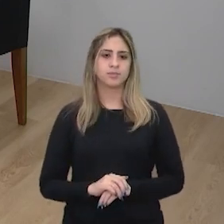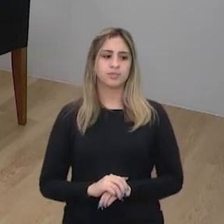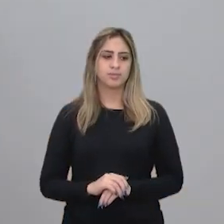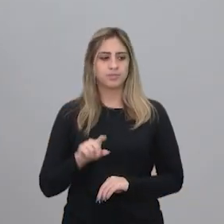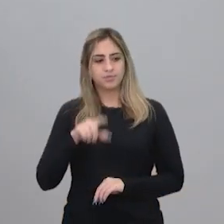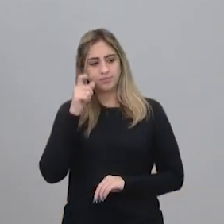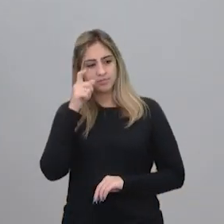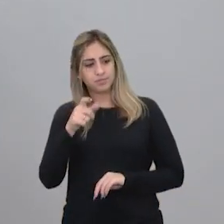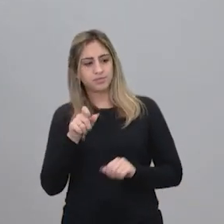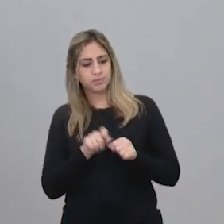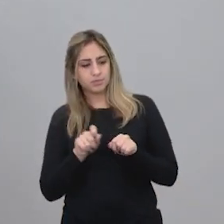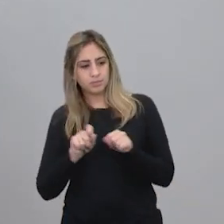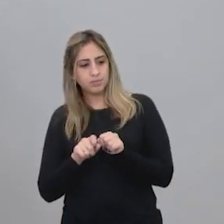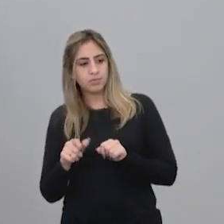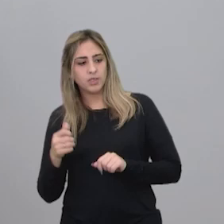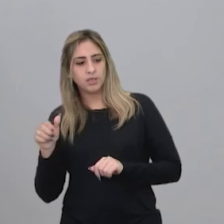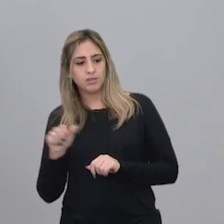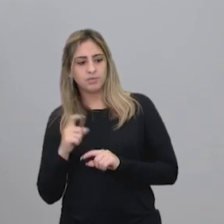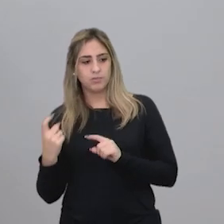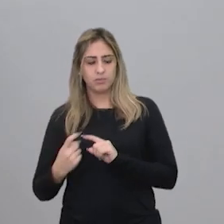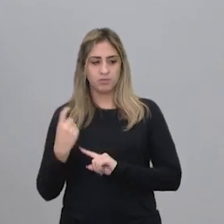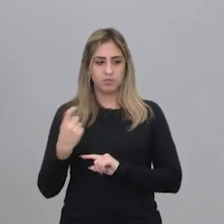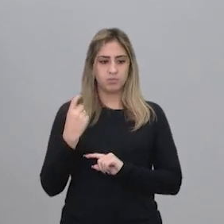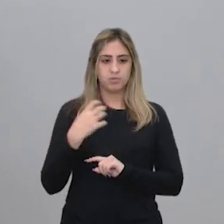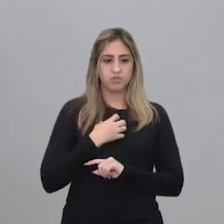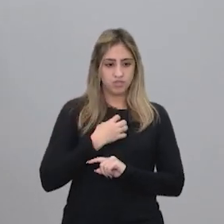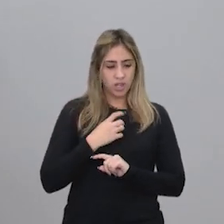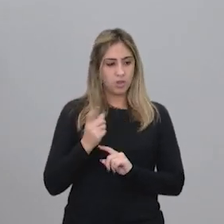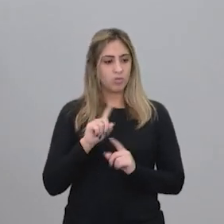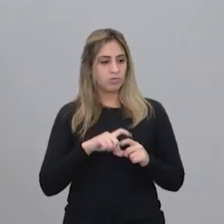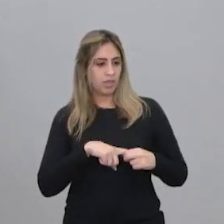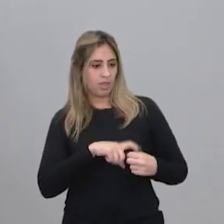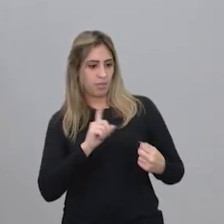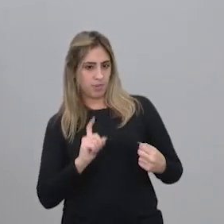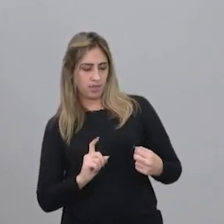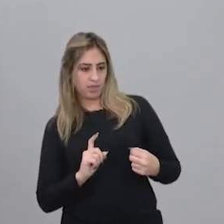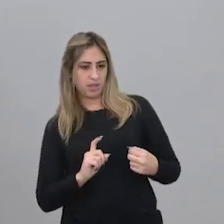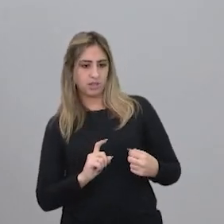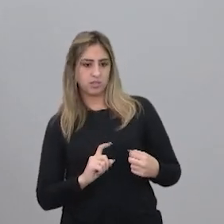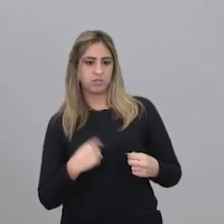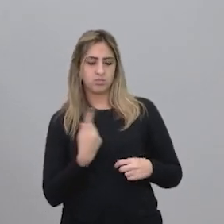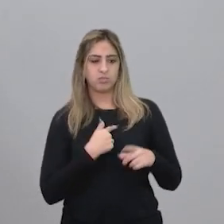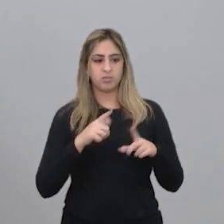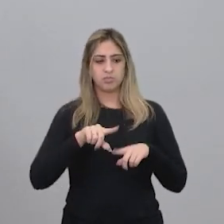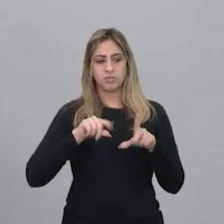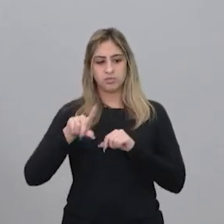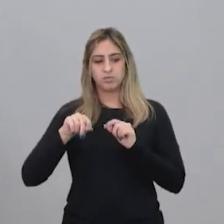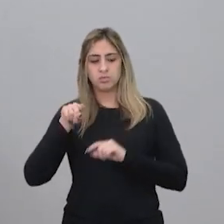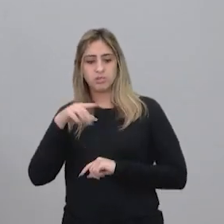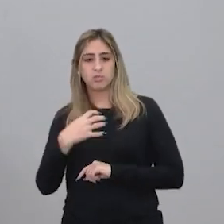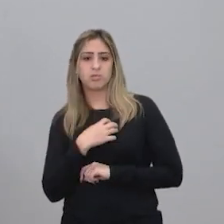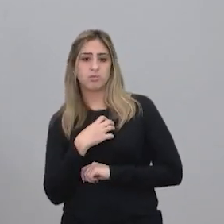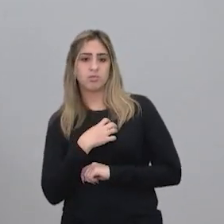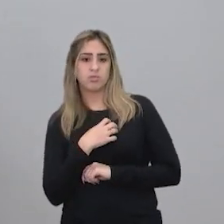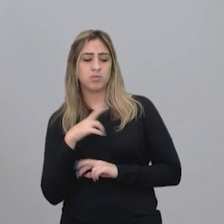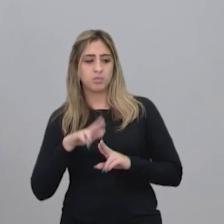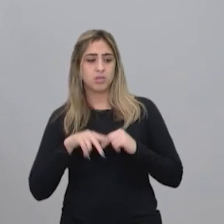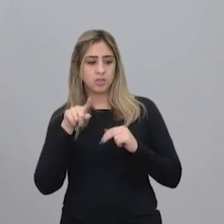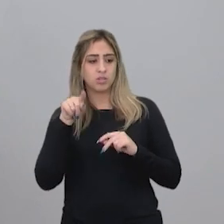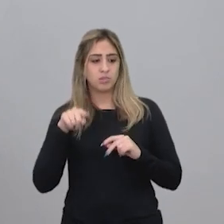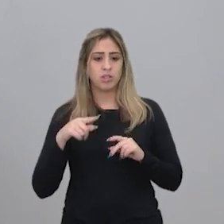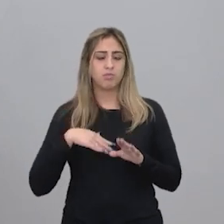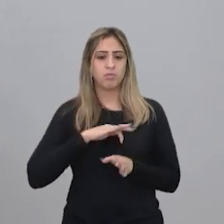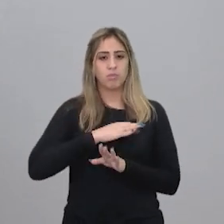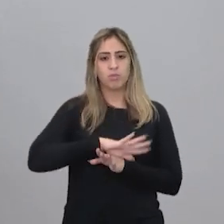você for fazer uma automontanha de uma forma independente. Nós, por exemplo, escolhemos a Aconcagua justamente por não ser uma montanha